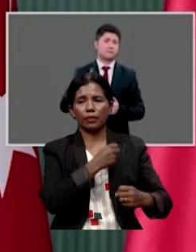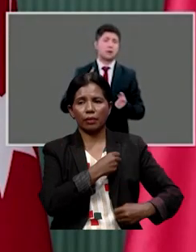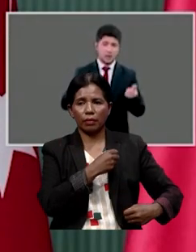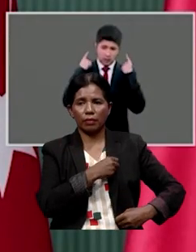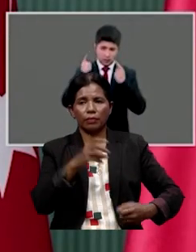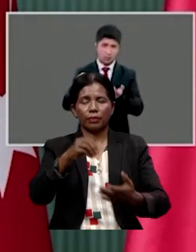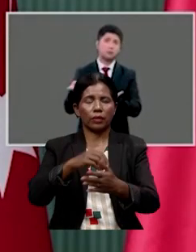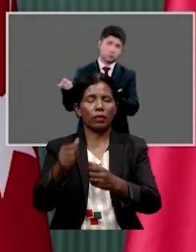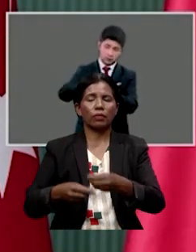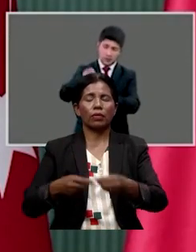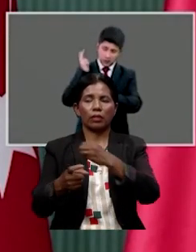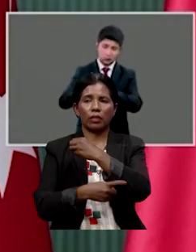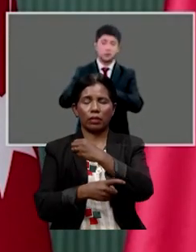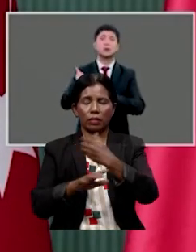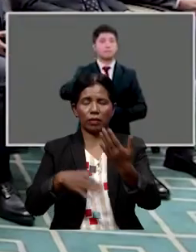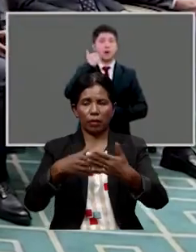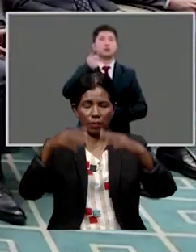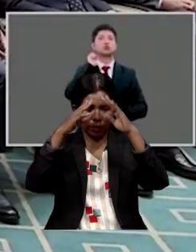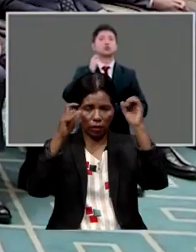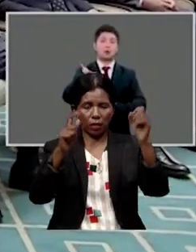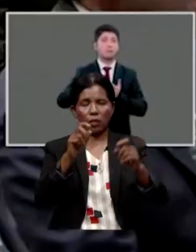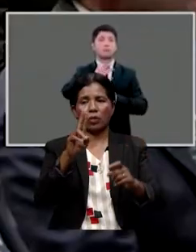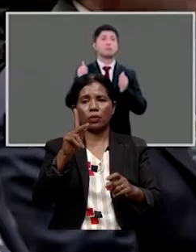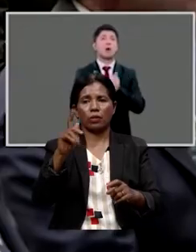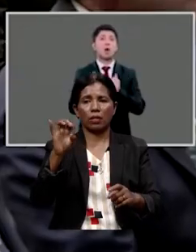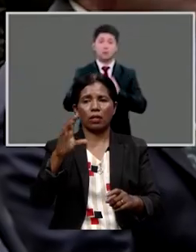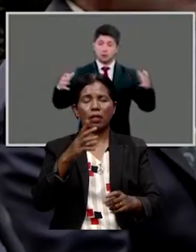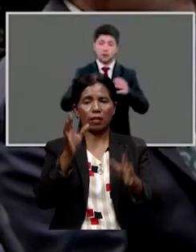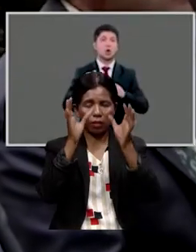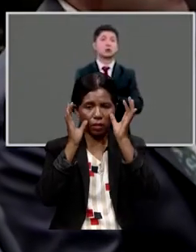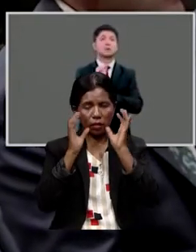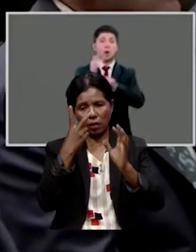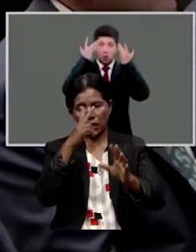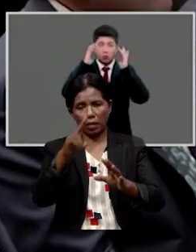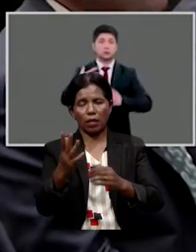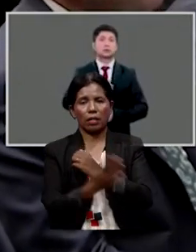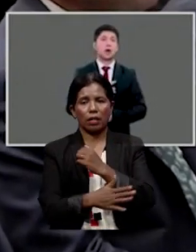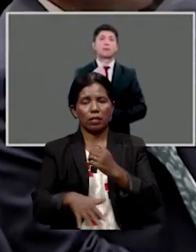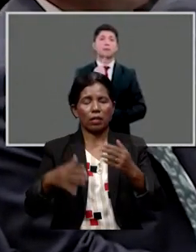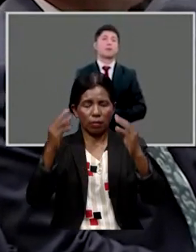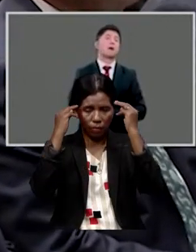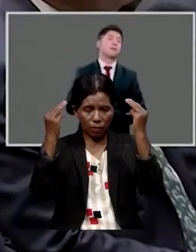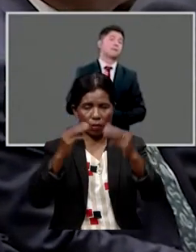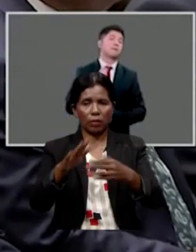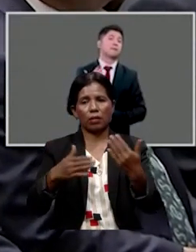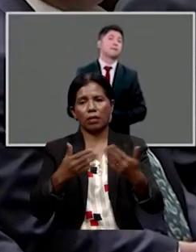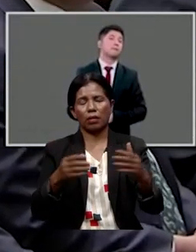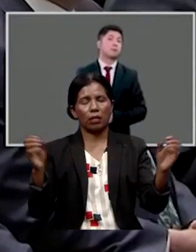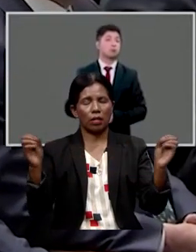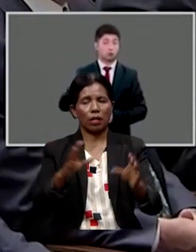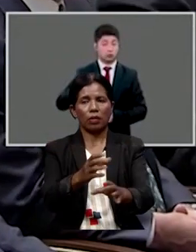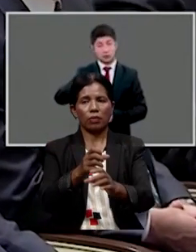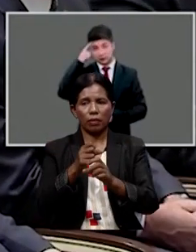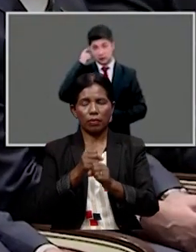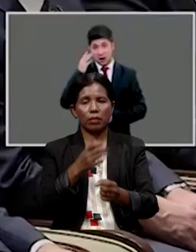impõe sanção sira. Presidente Turquia Mosatete nie triste benhira harenação muçulmano sira la consegue fote